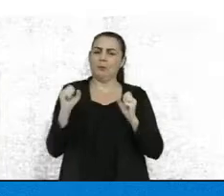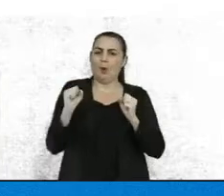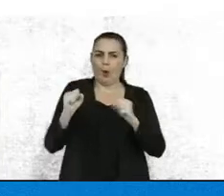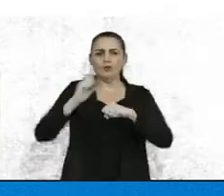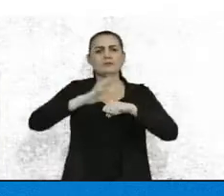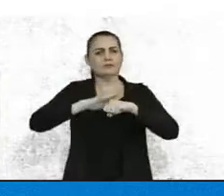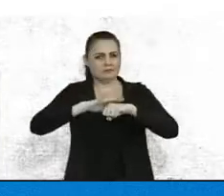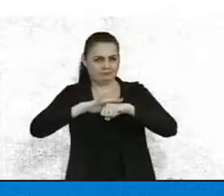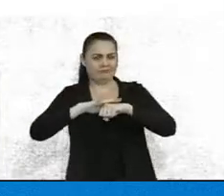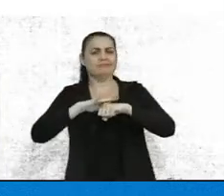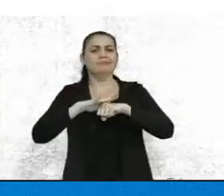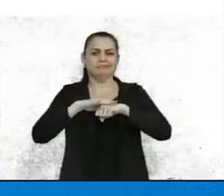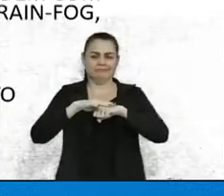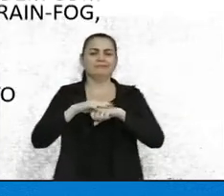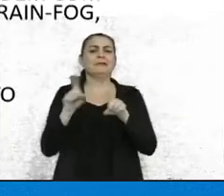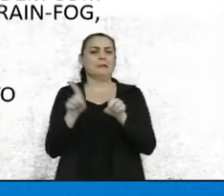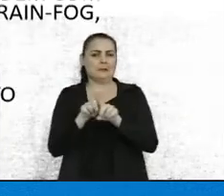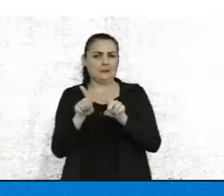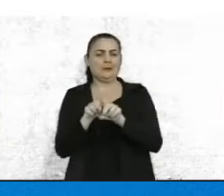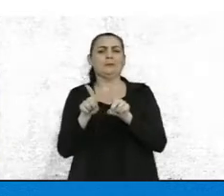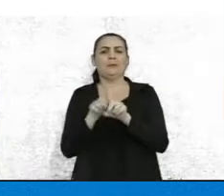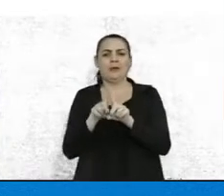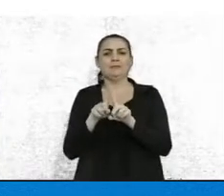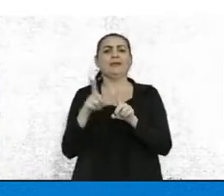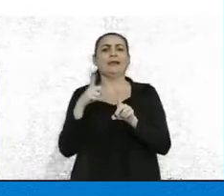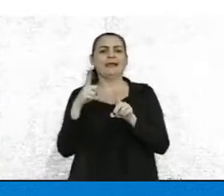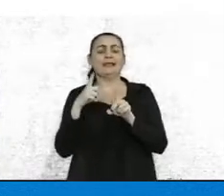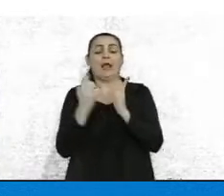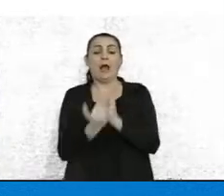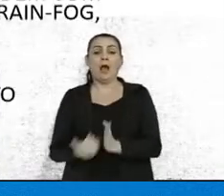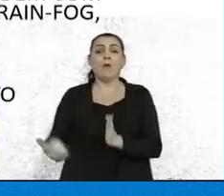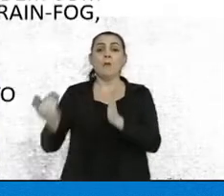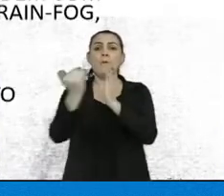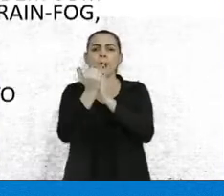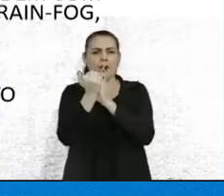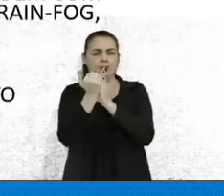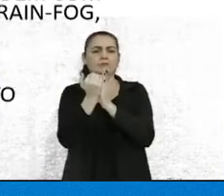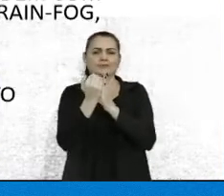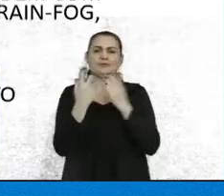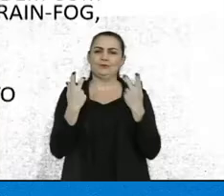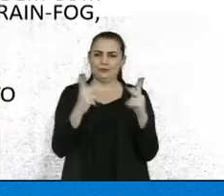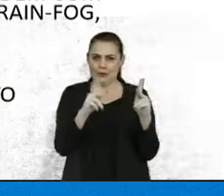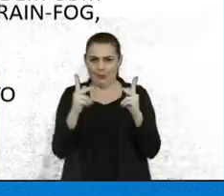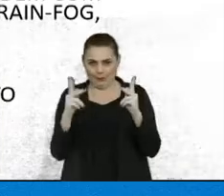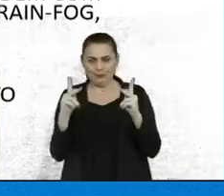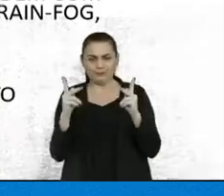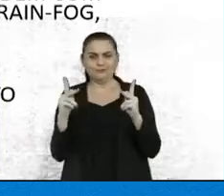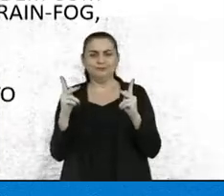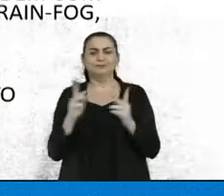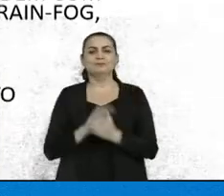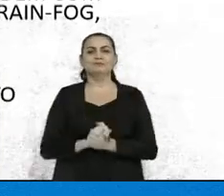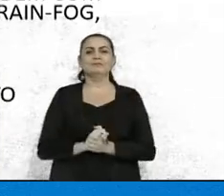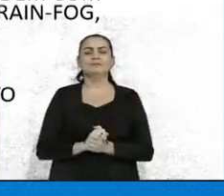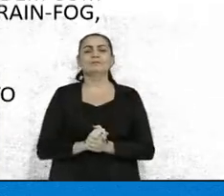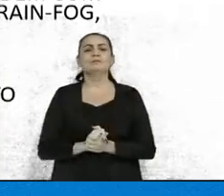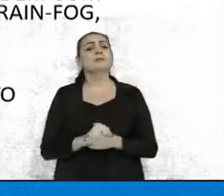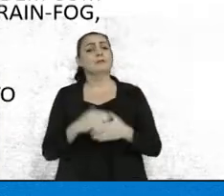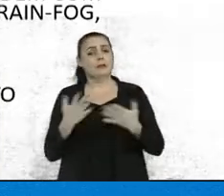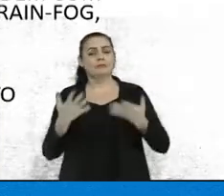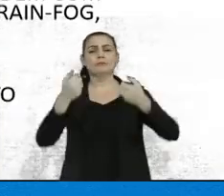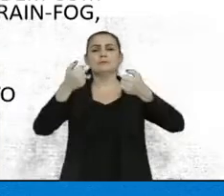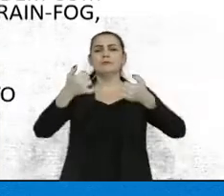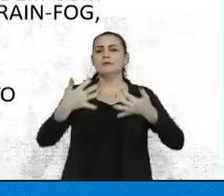de pacientes com excesso de produção de hormônio. Geralmente, isso não dura muito, não, tá? Como eu falei, muitas vezes essa